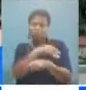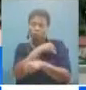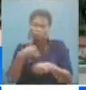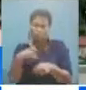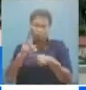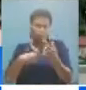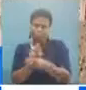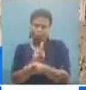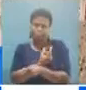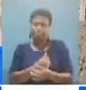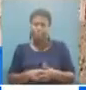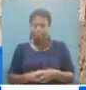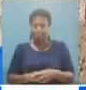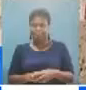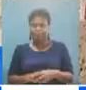outras.